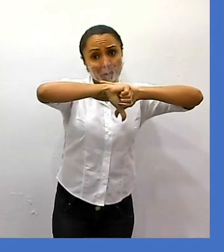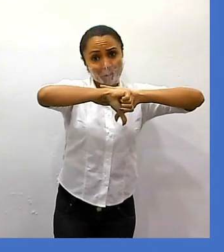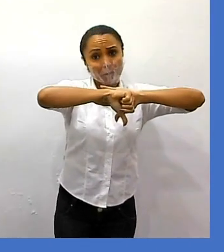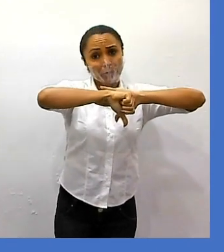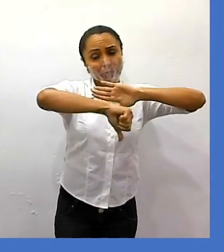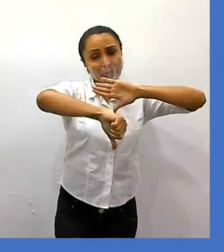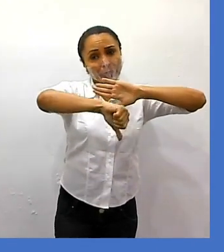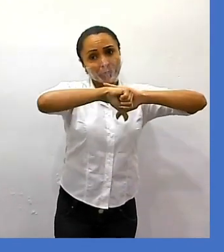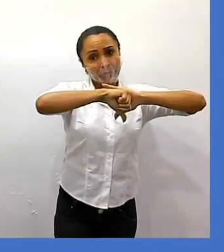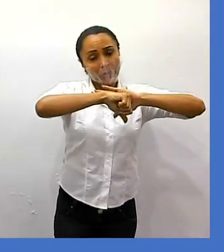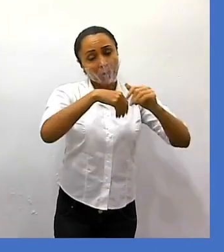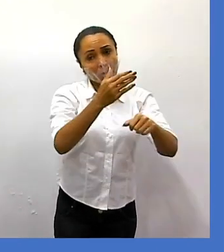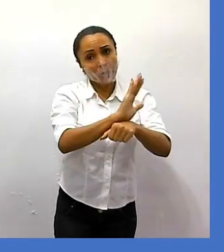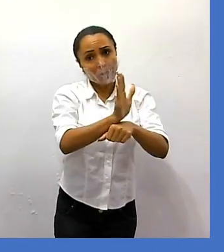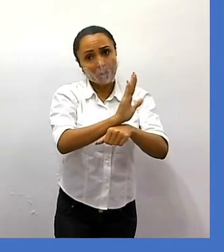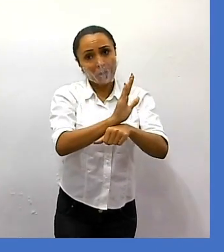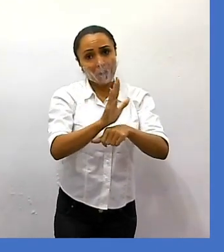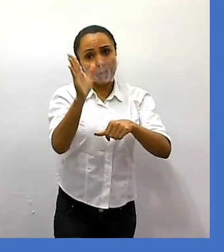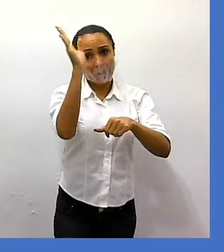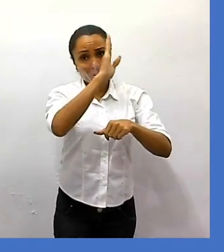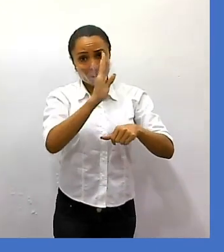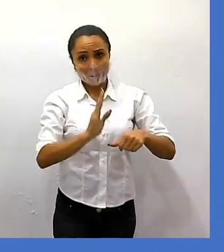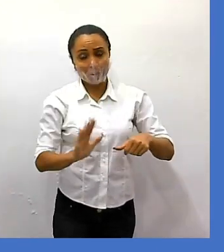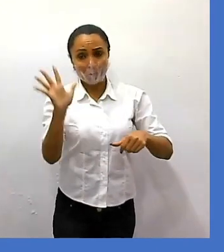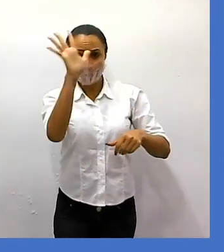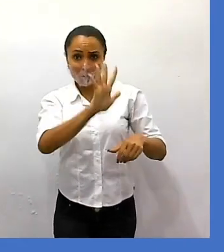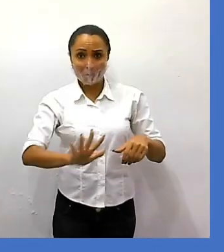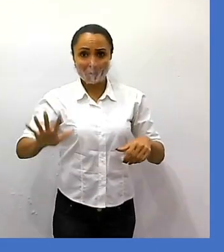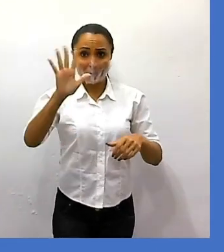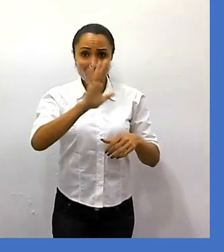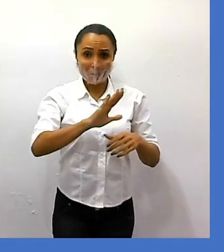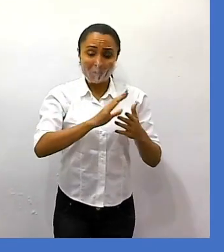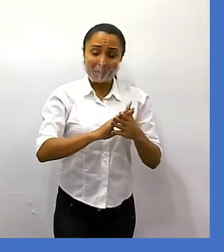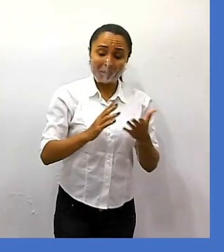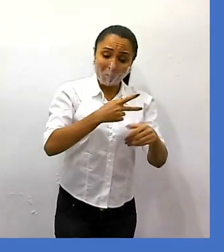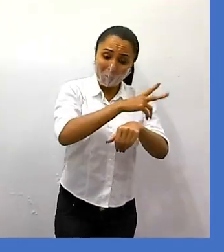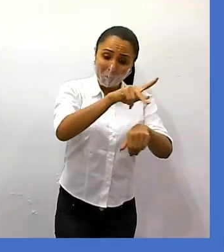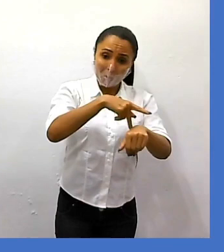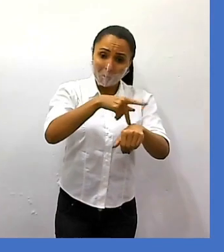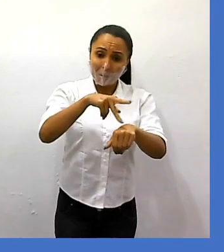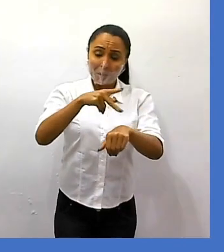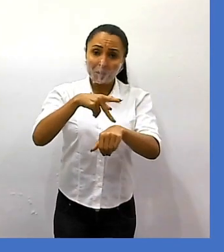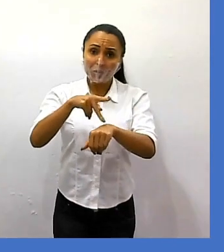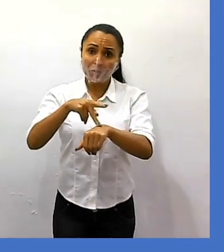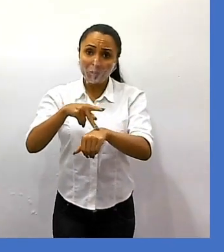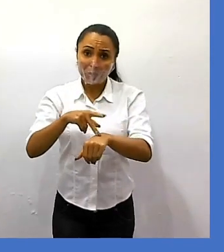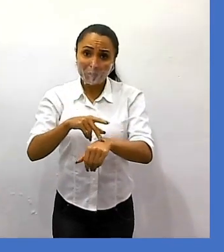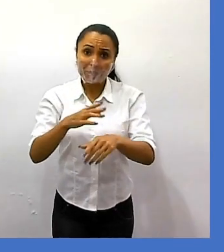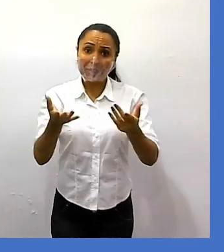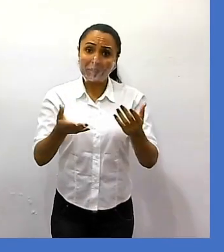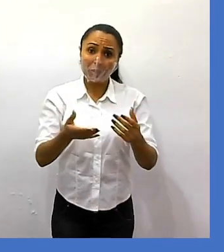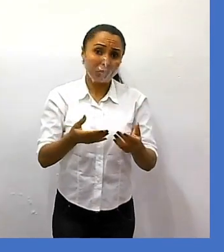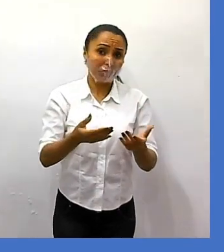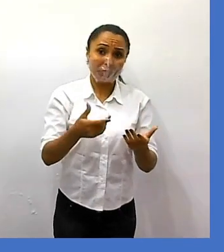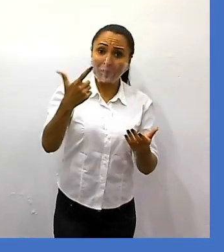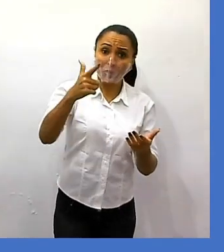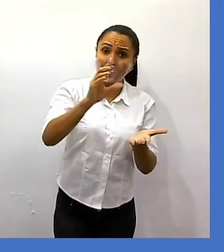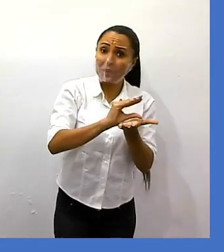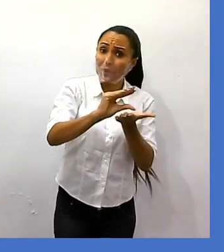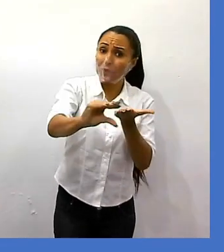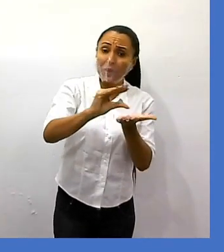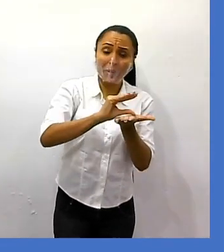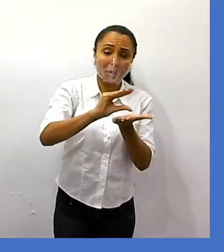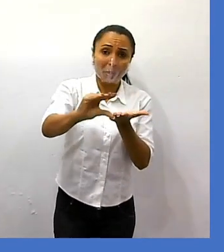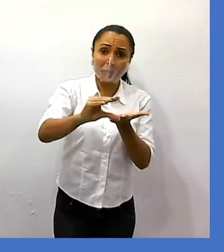nacional. Então, a partir da década de 80, a crise econômica do país, que deixou os produtores sem verbas para as gravações e